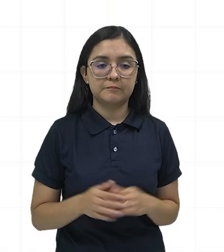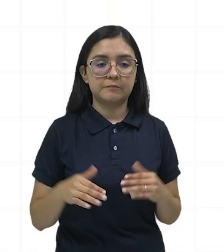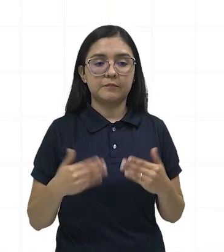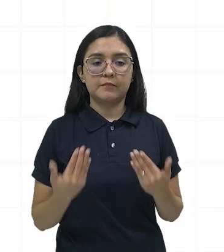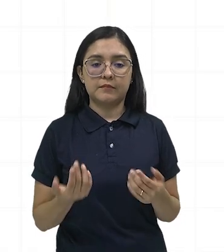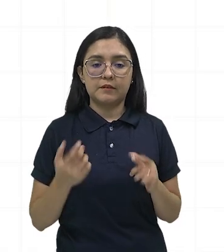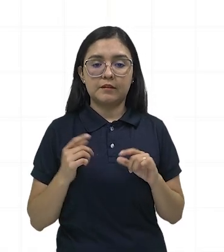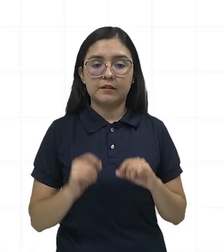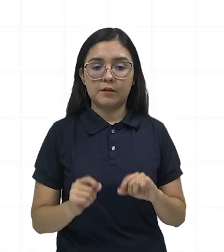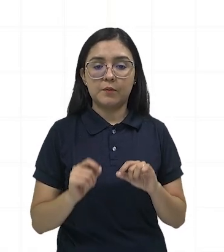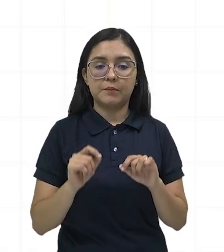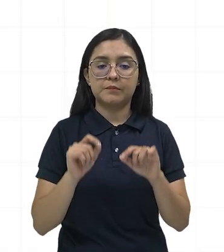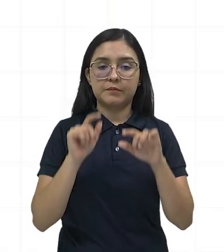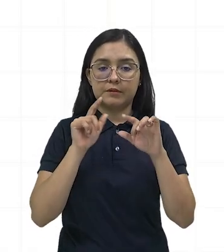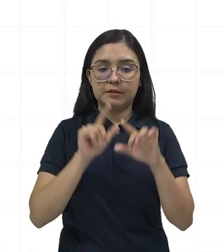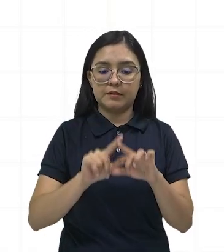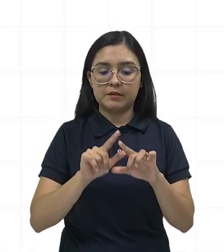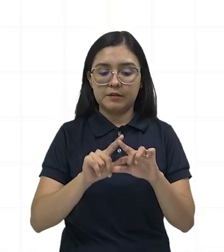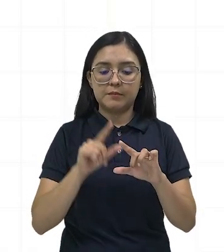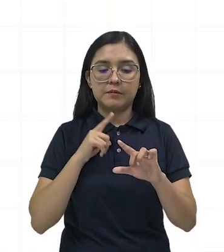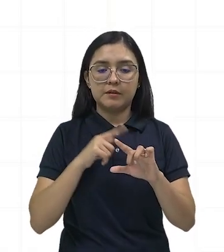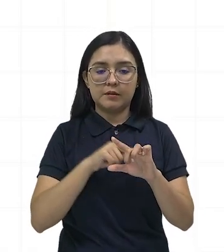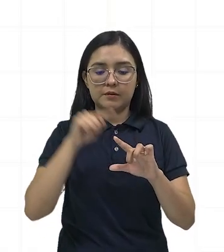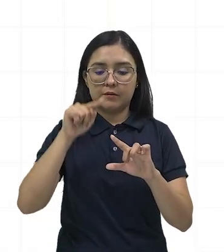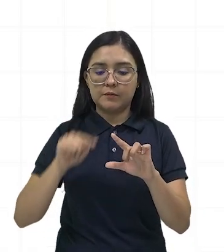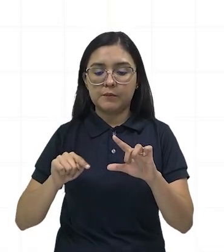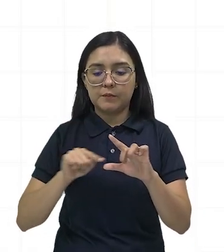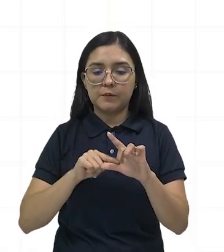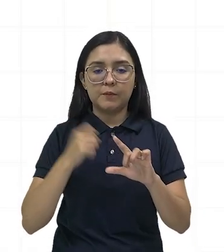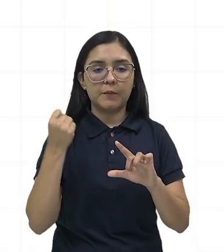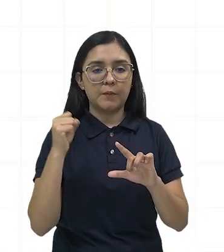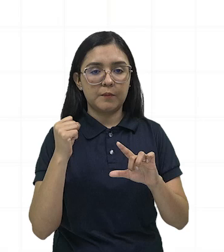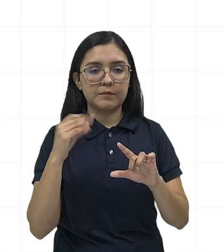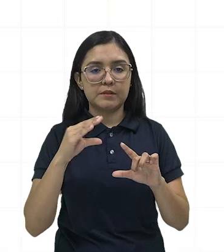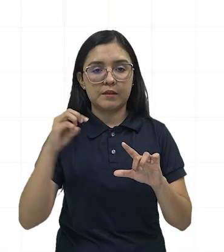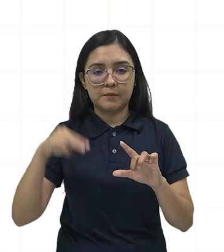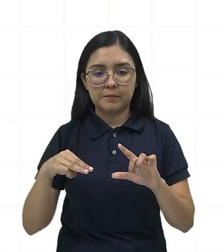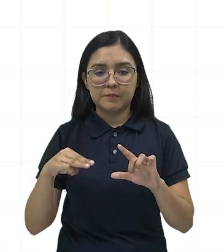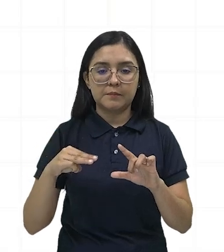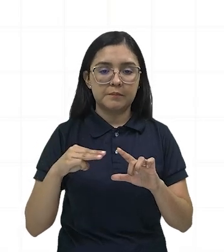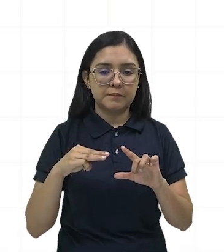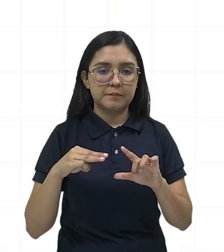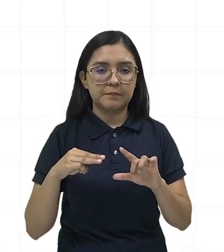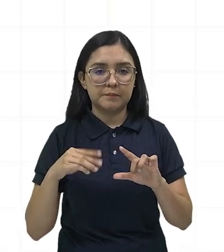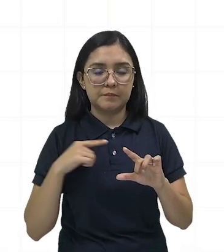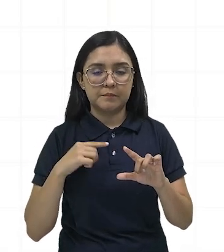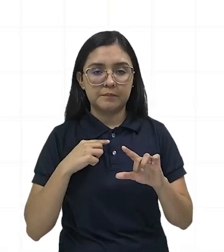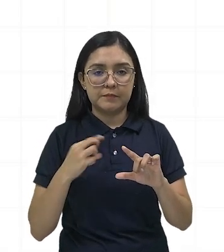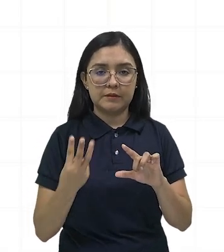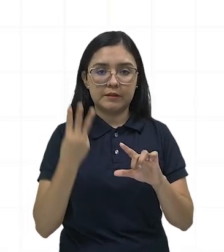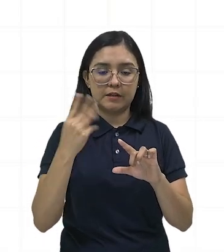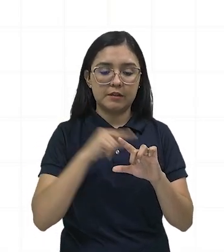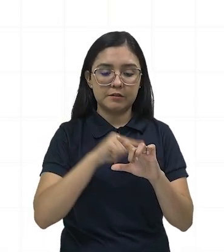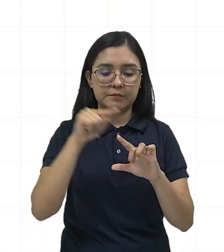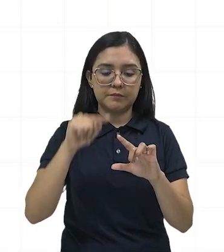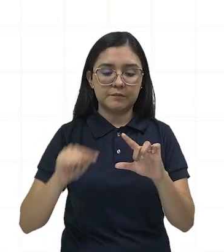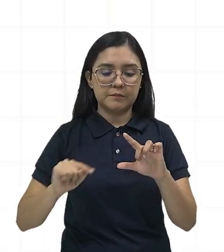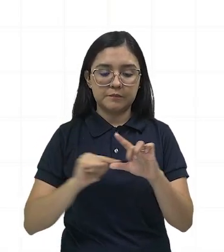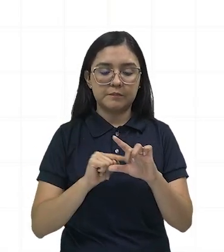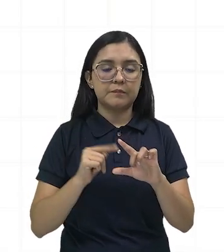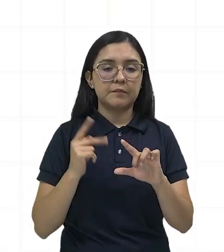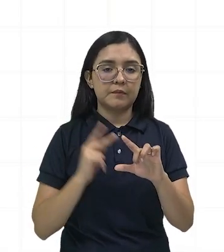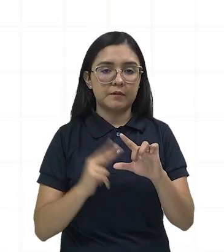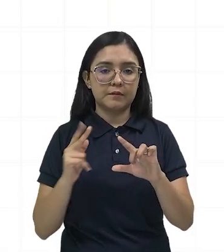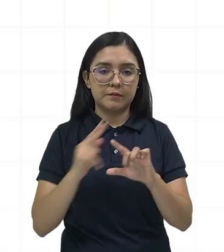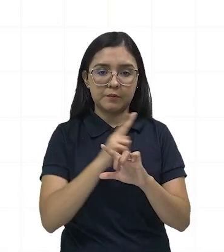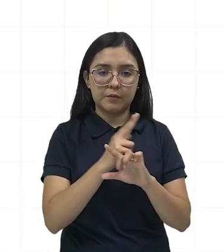um triângulo nós vimos agora que tem 8 centímetros, e ele é um triângulo equilátero. Isso quer dizer que todos os seus